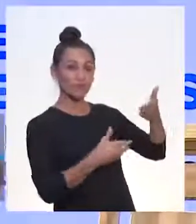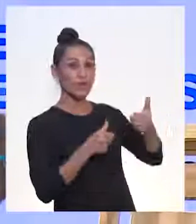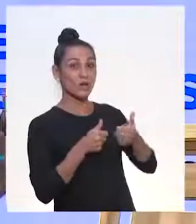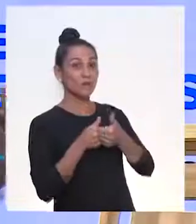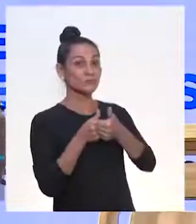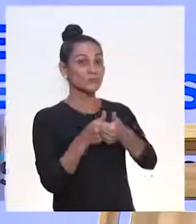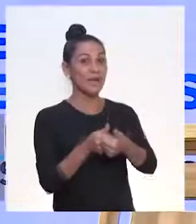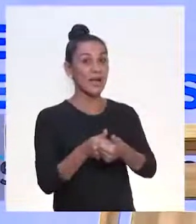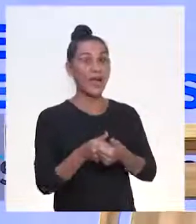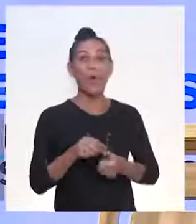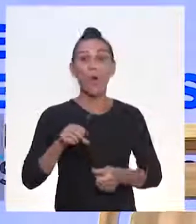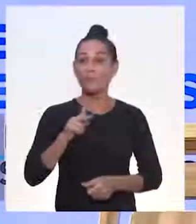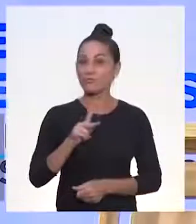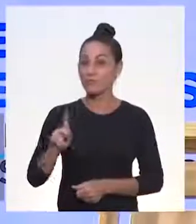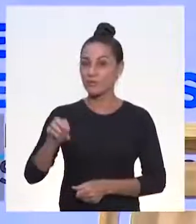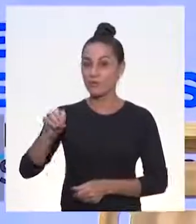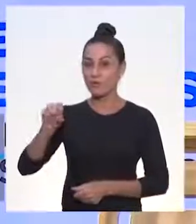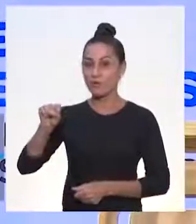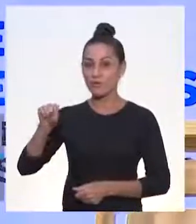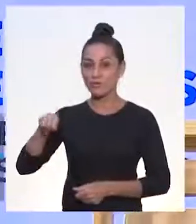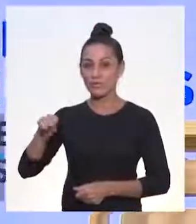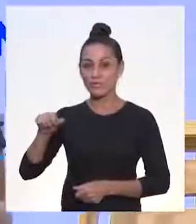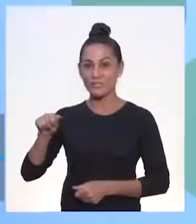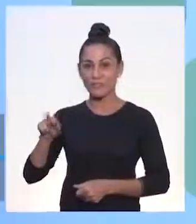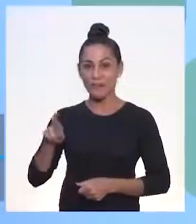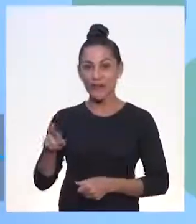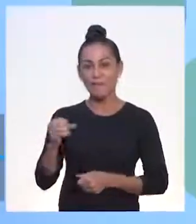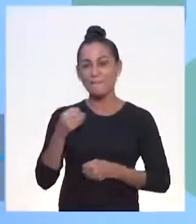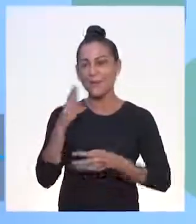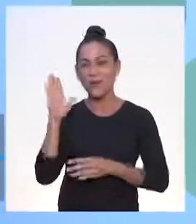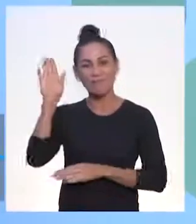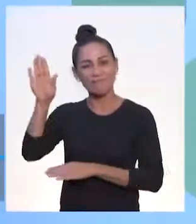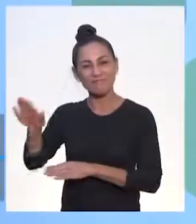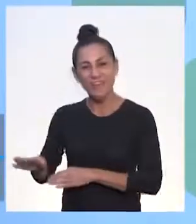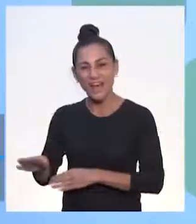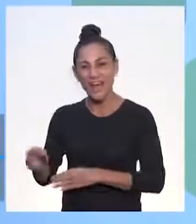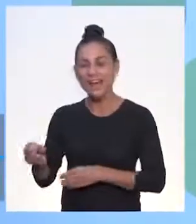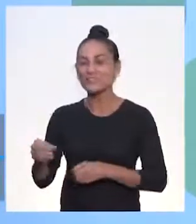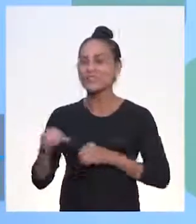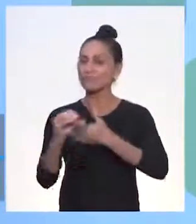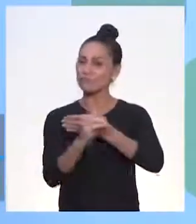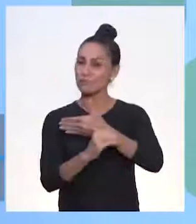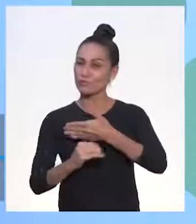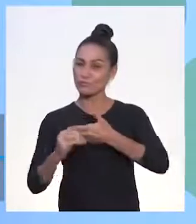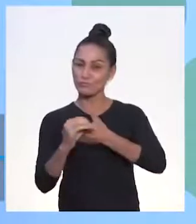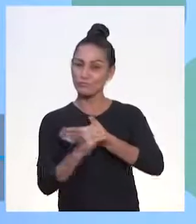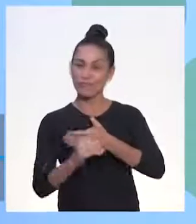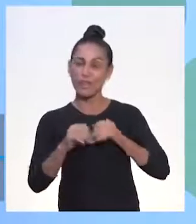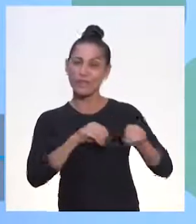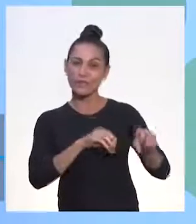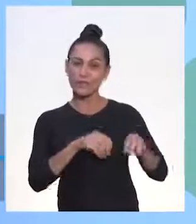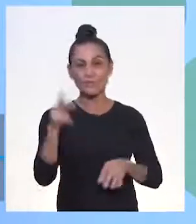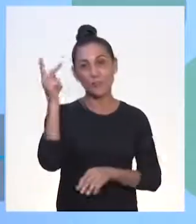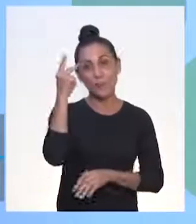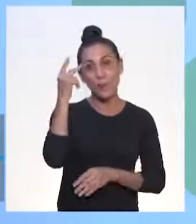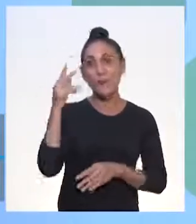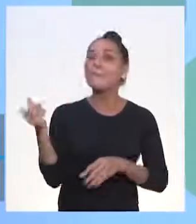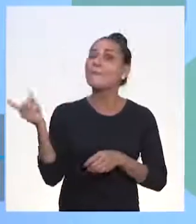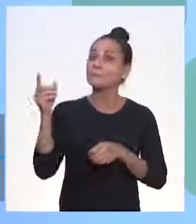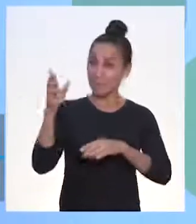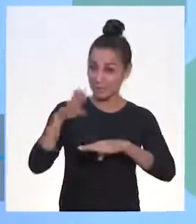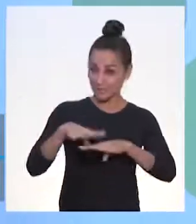estão dizendo, professor Osmar. Eu mesmo, Jana. Muito boa tarde a todos que nos acompanham aqui pelo Centro de Mídias da Educação de São Paulo. Mais uma aula de matemática,